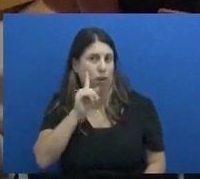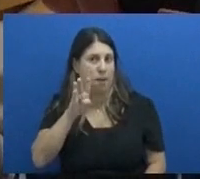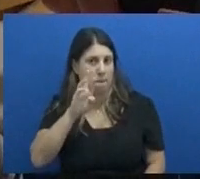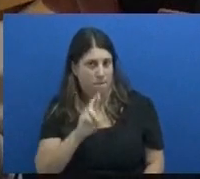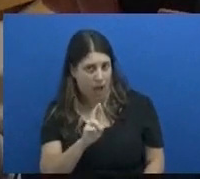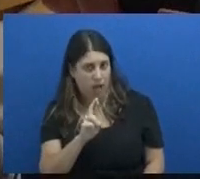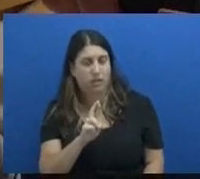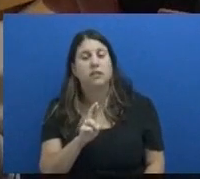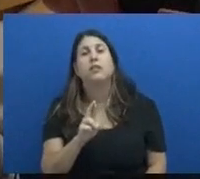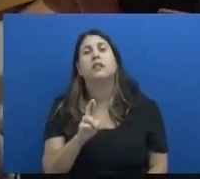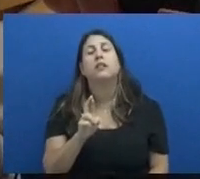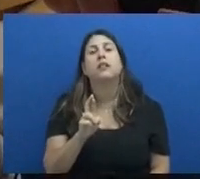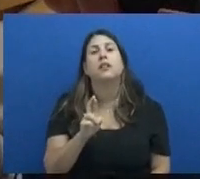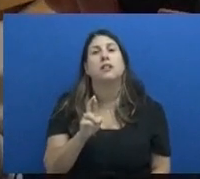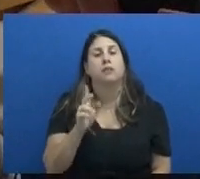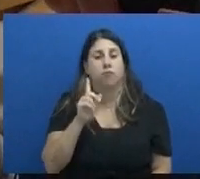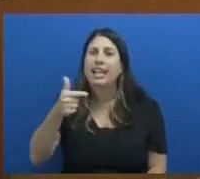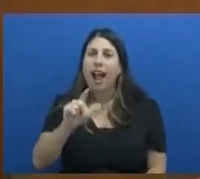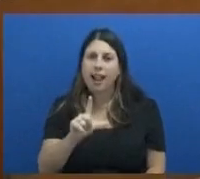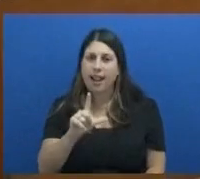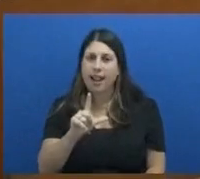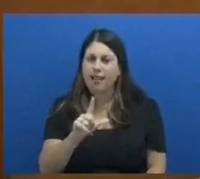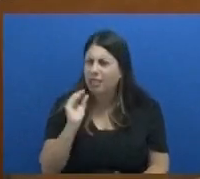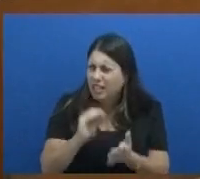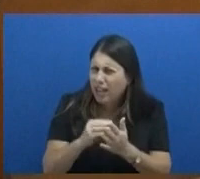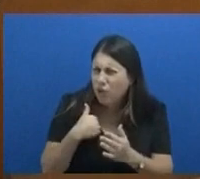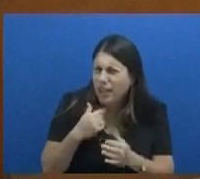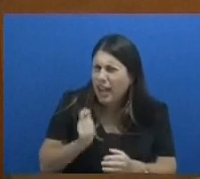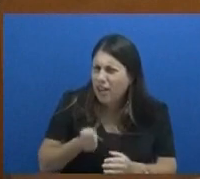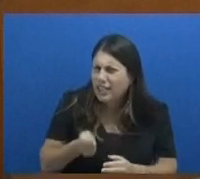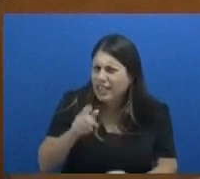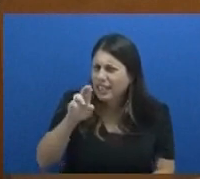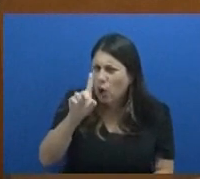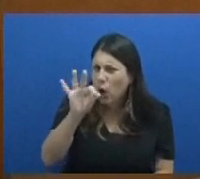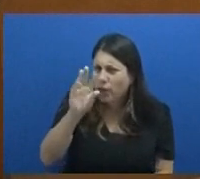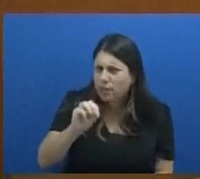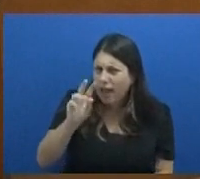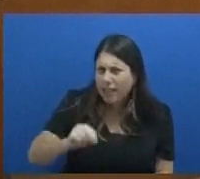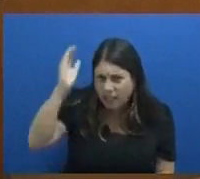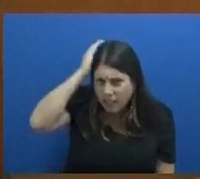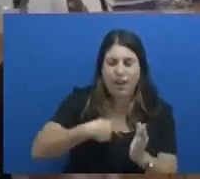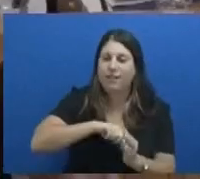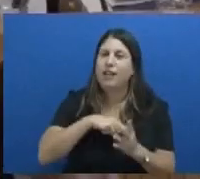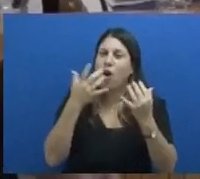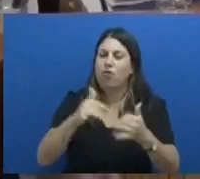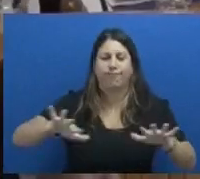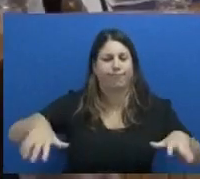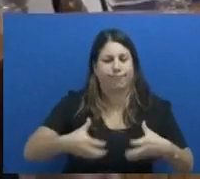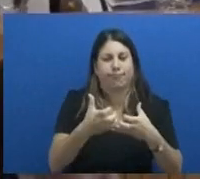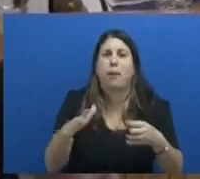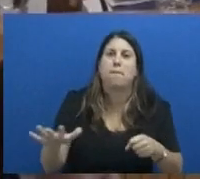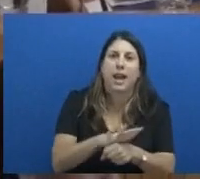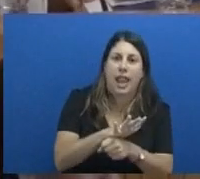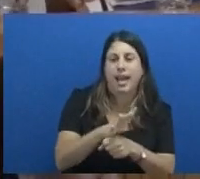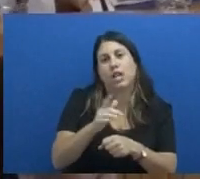à denominada cláusula de razoabilidade, aprovada pelo Parlamento Israelita em julho, que aboliu a capacidade do Supremo